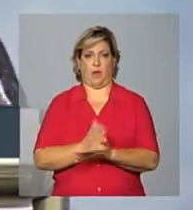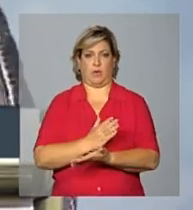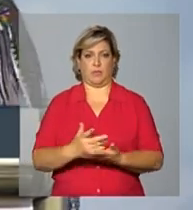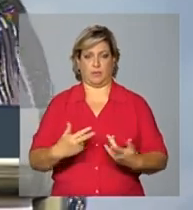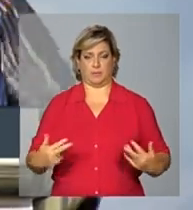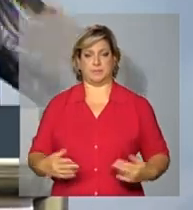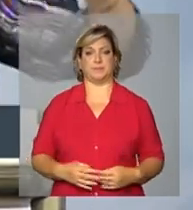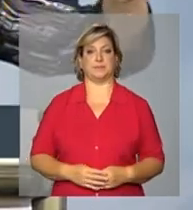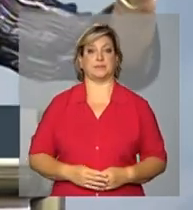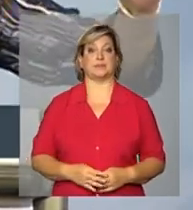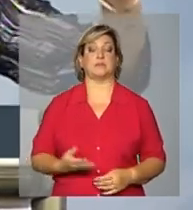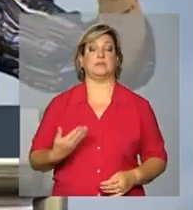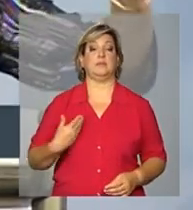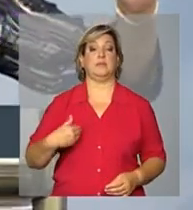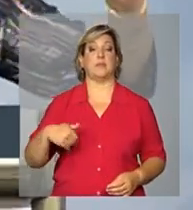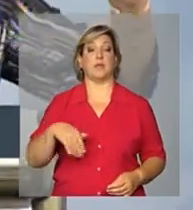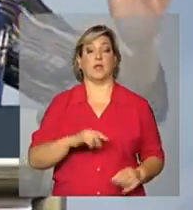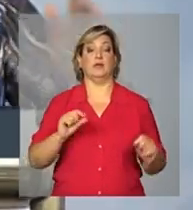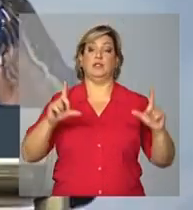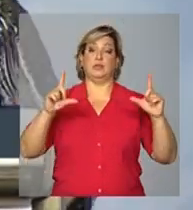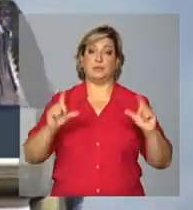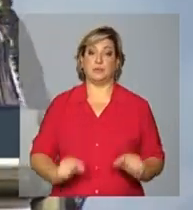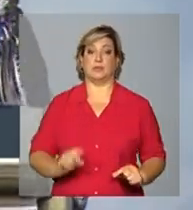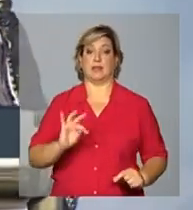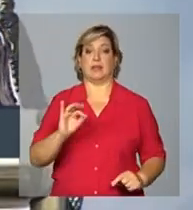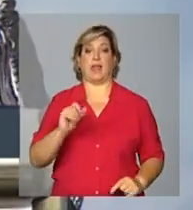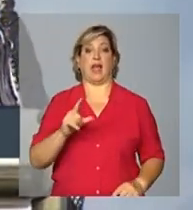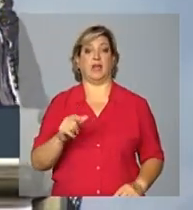Nós diminuímos a taxa de juros.